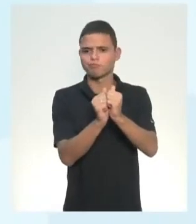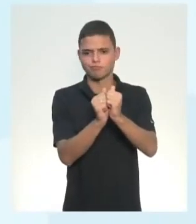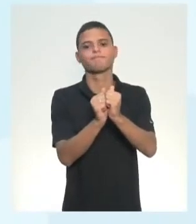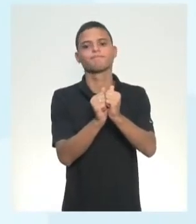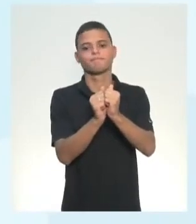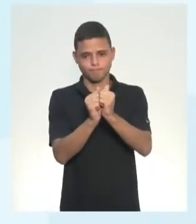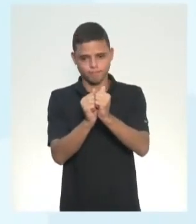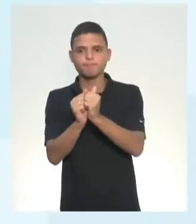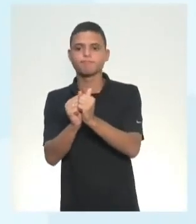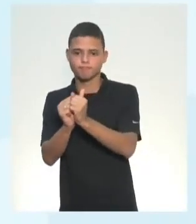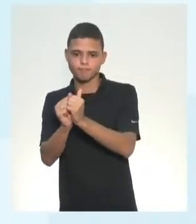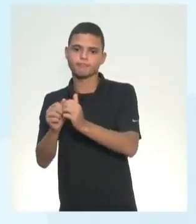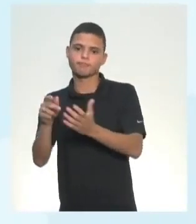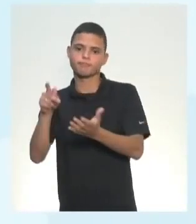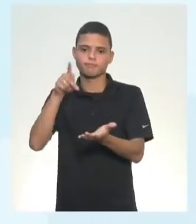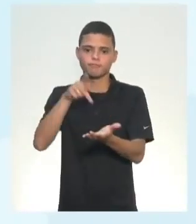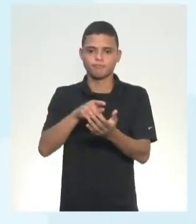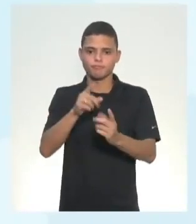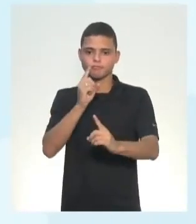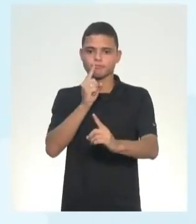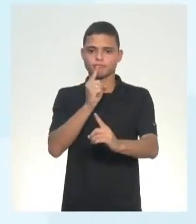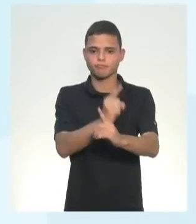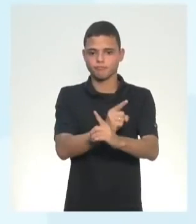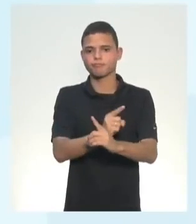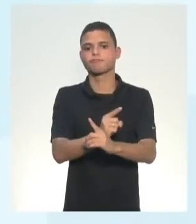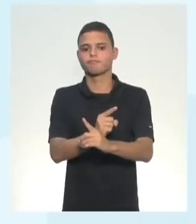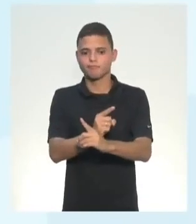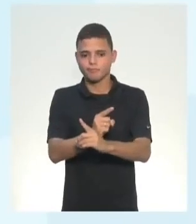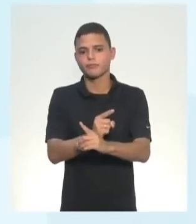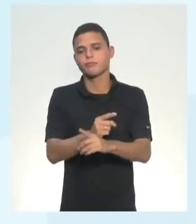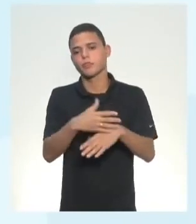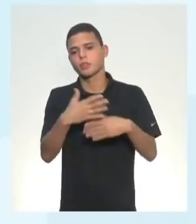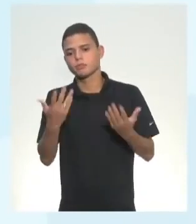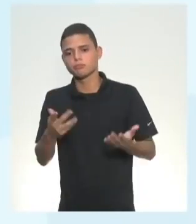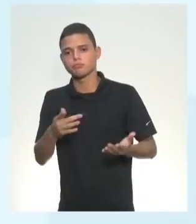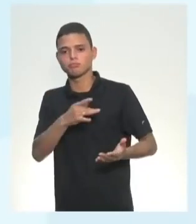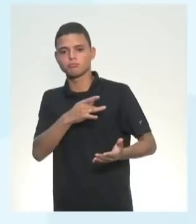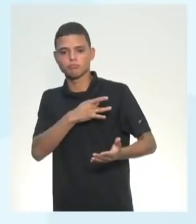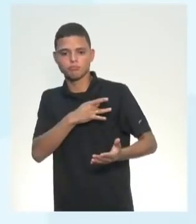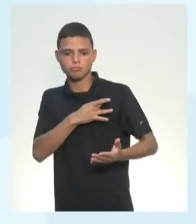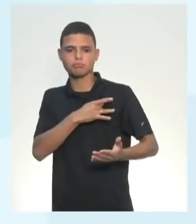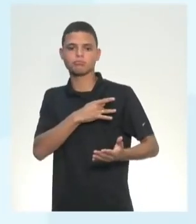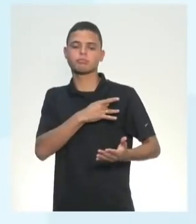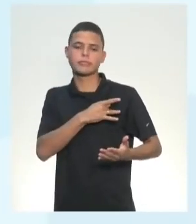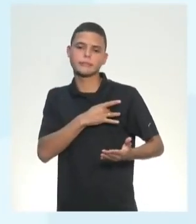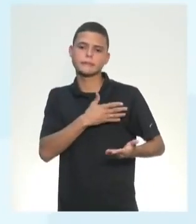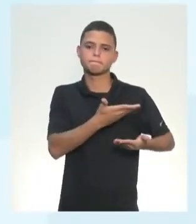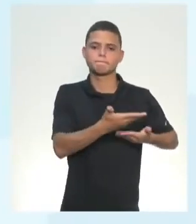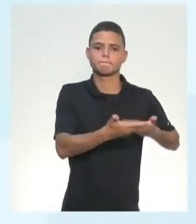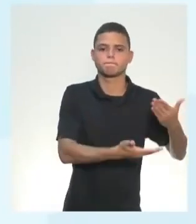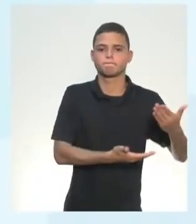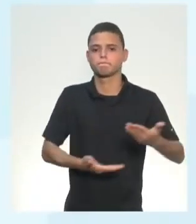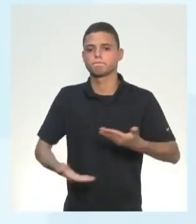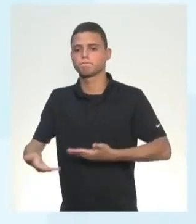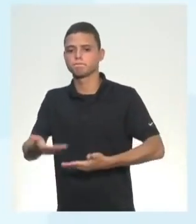achar. Comido de lanzeira e vermes. E por compaixão o